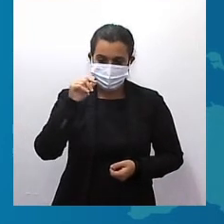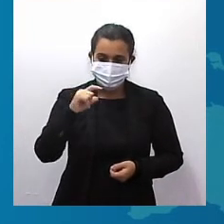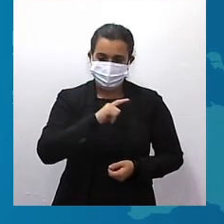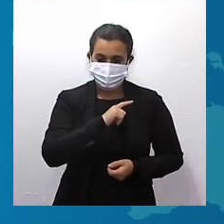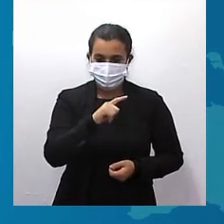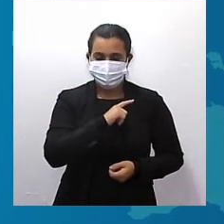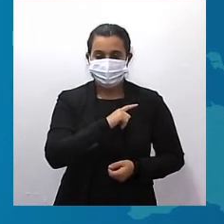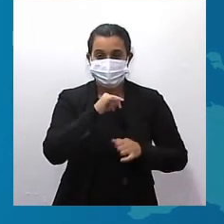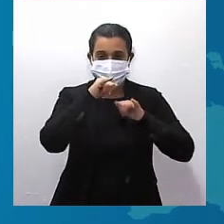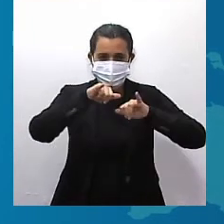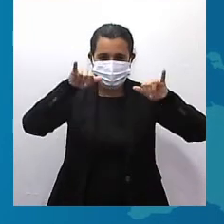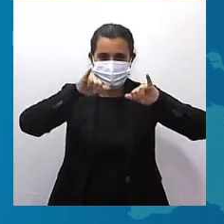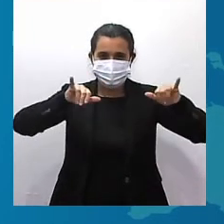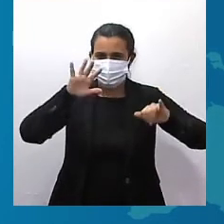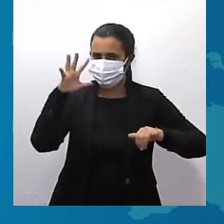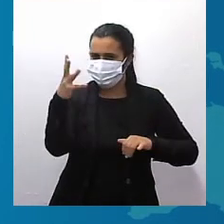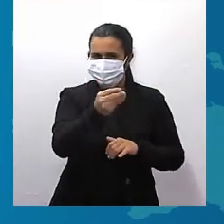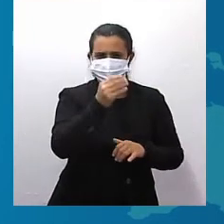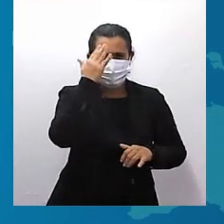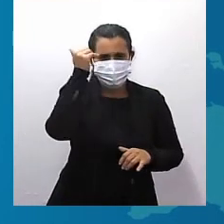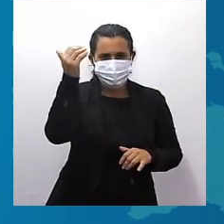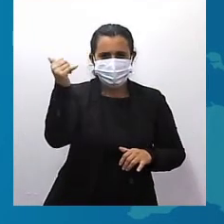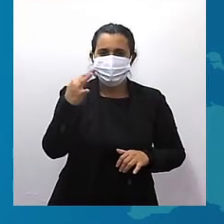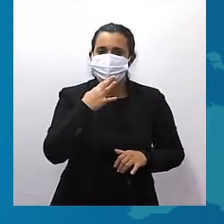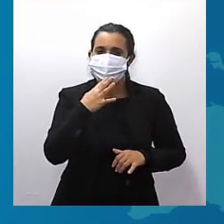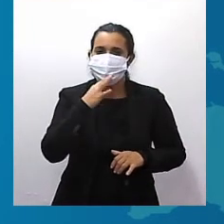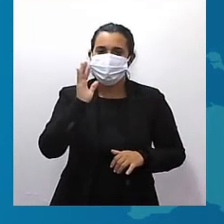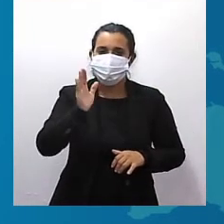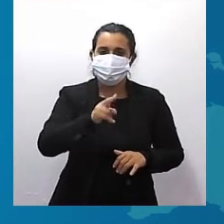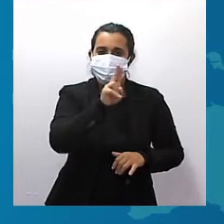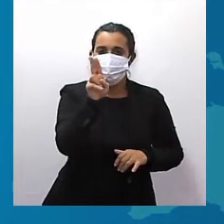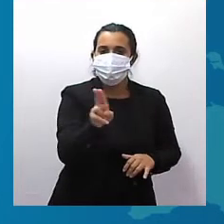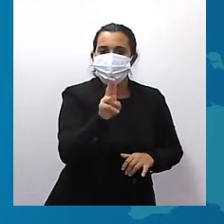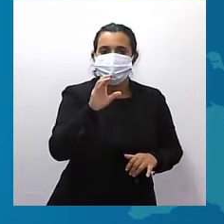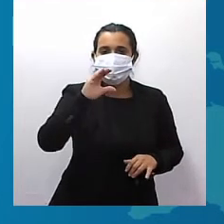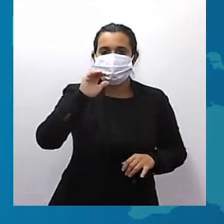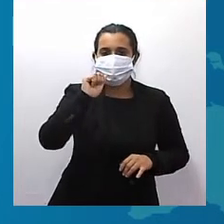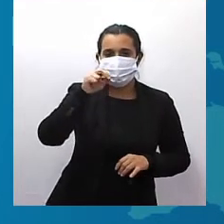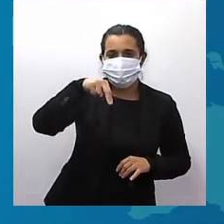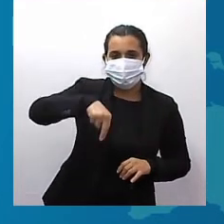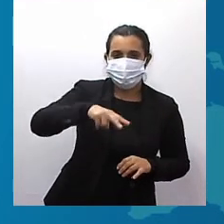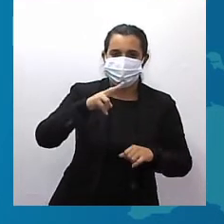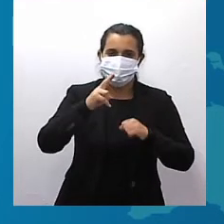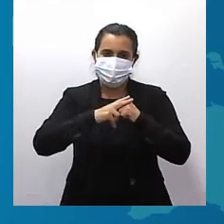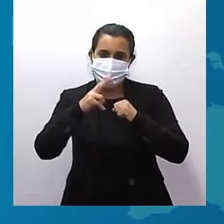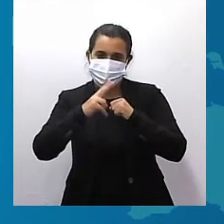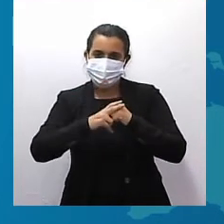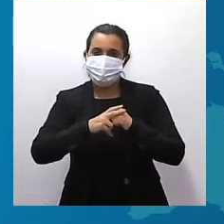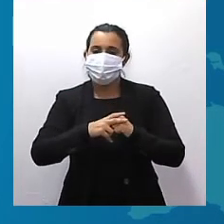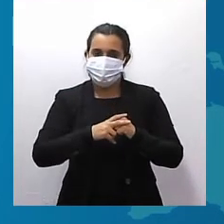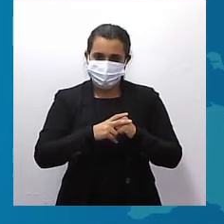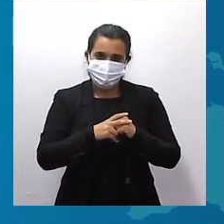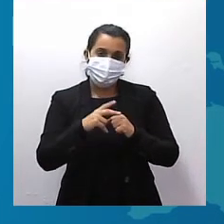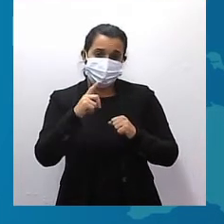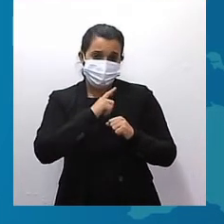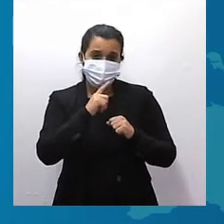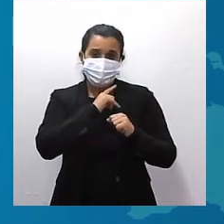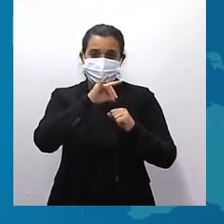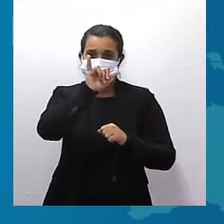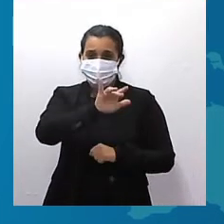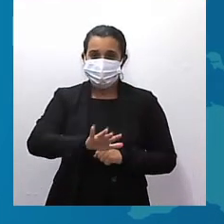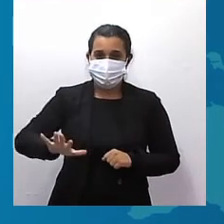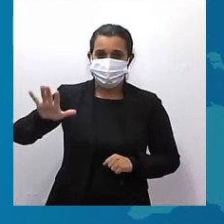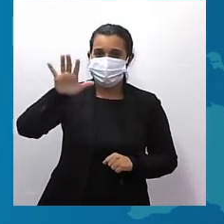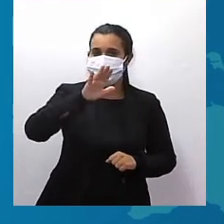bem interessante que também utilizou o verbo can e acabou sendo uma imagem muito popularizada aí